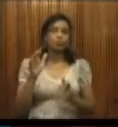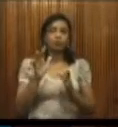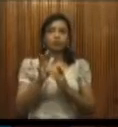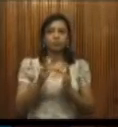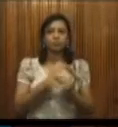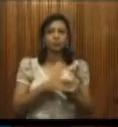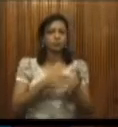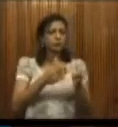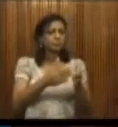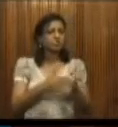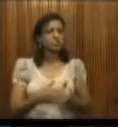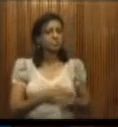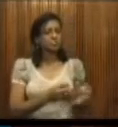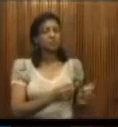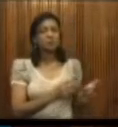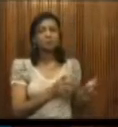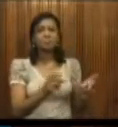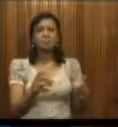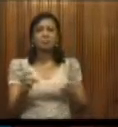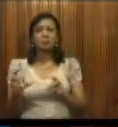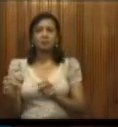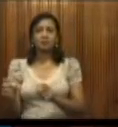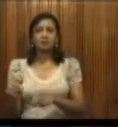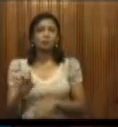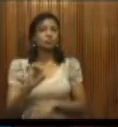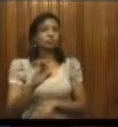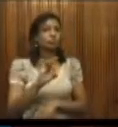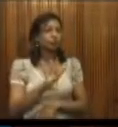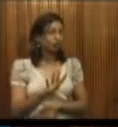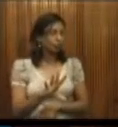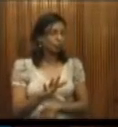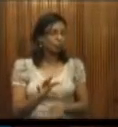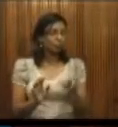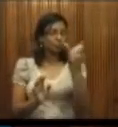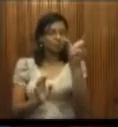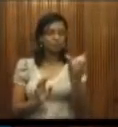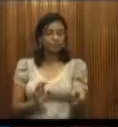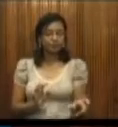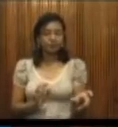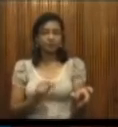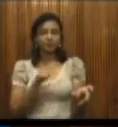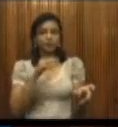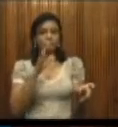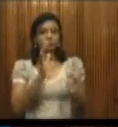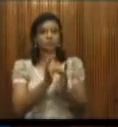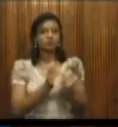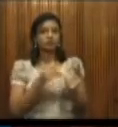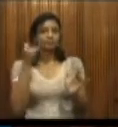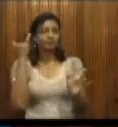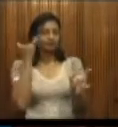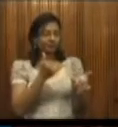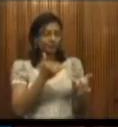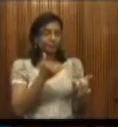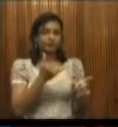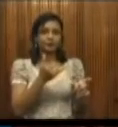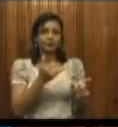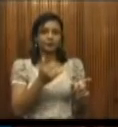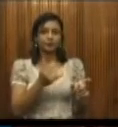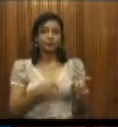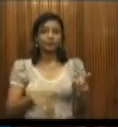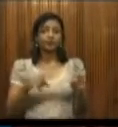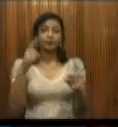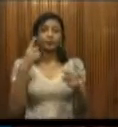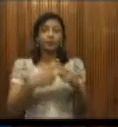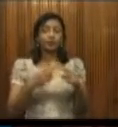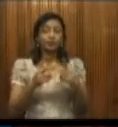Nunca foi pedido nada disso a ninguém. Apenas a este homem é dito isso. Por quê? Porque Jesus fitou aquele